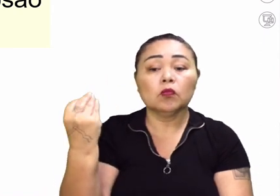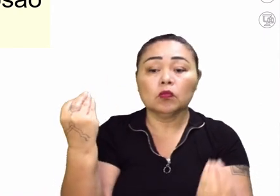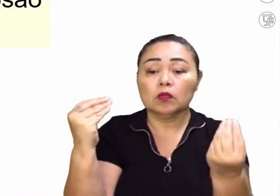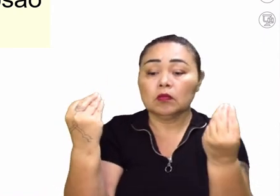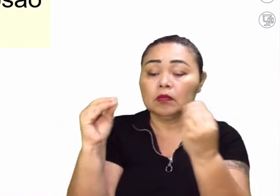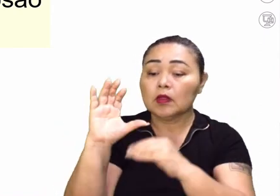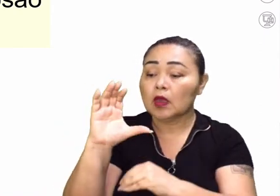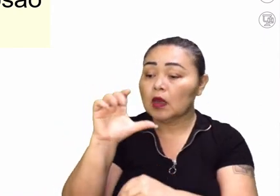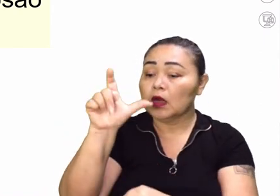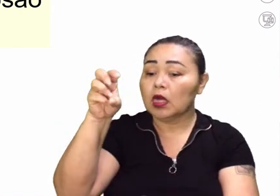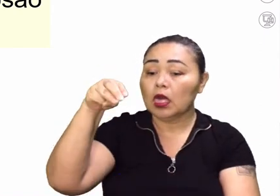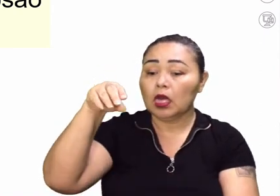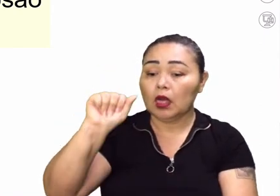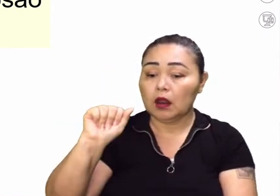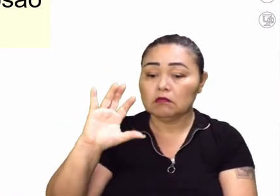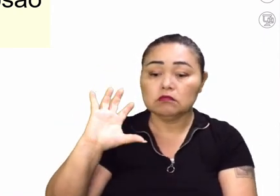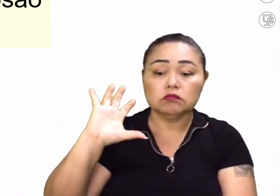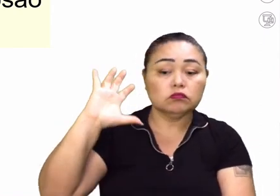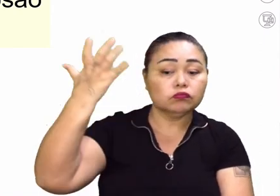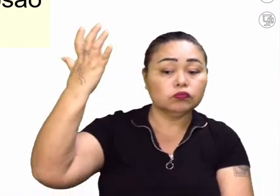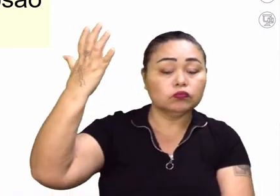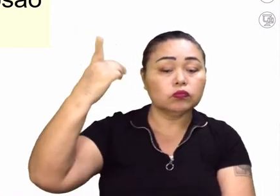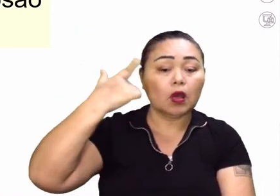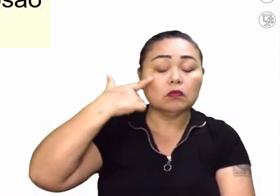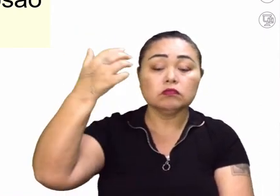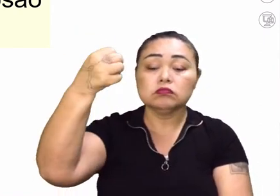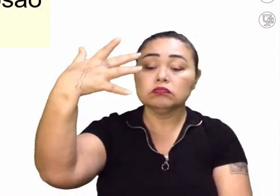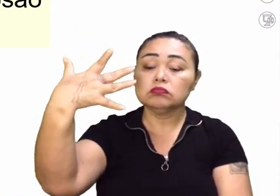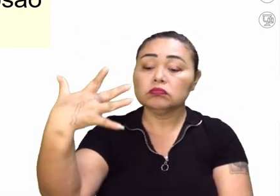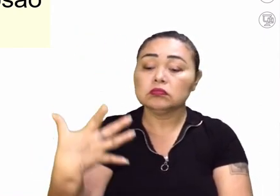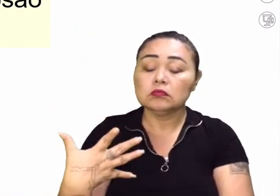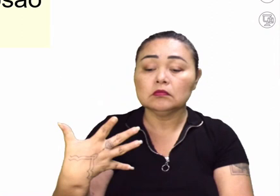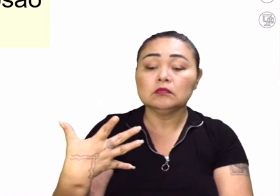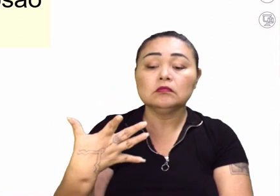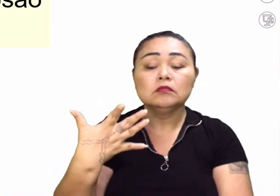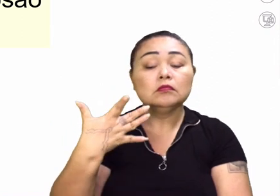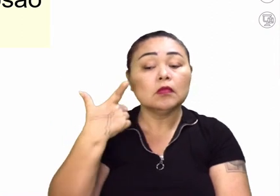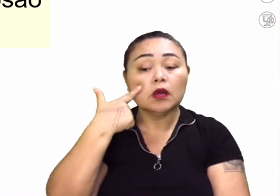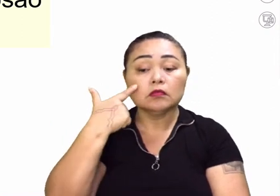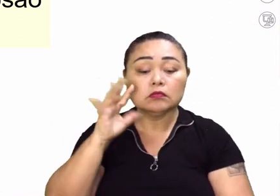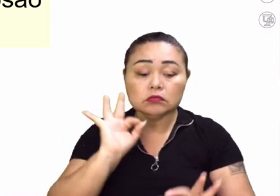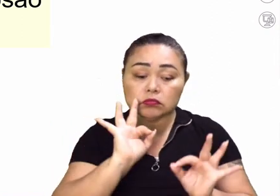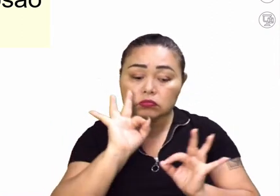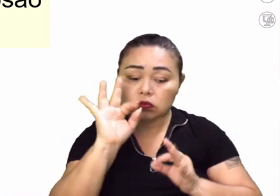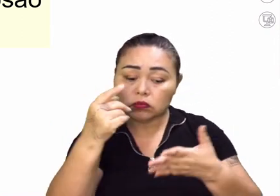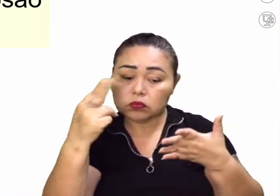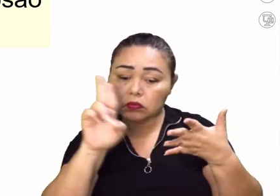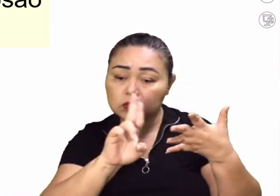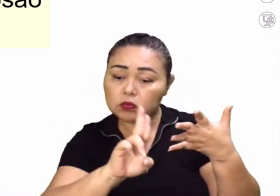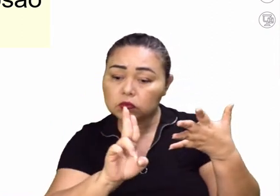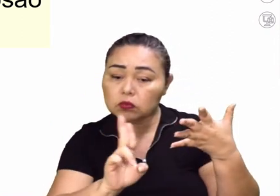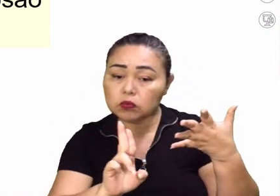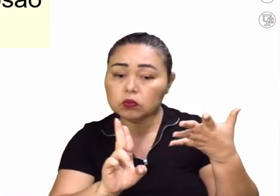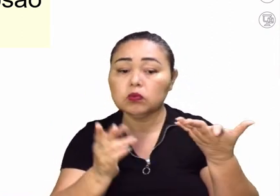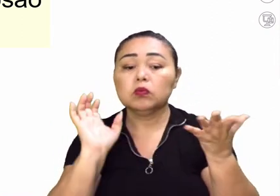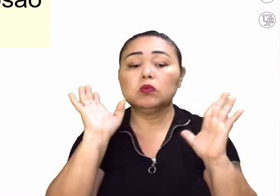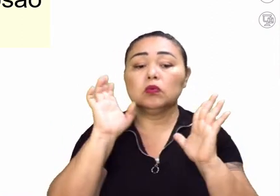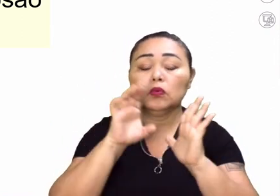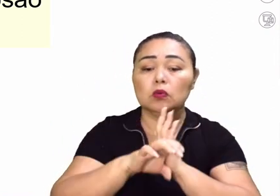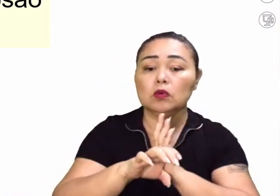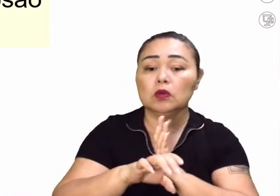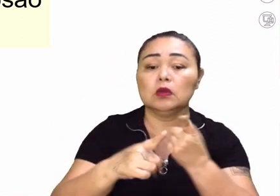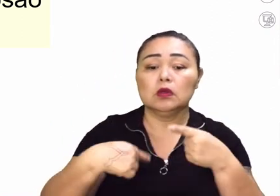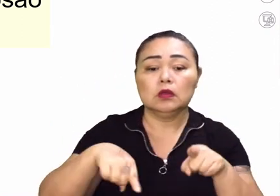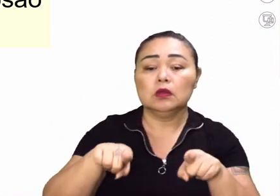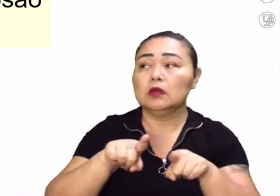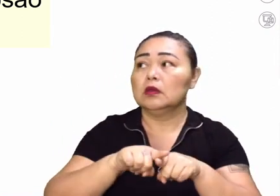morfoclimático que explica as formas do relevo a partir da ação do clima os conceitos planaltos